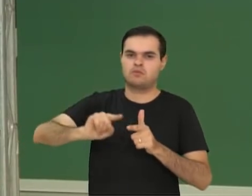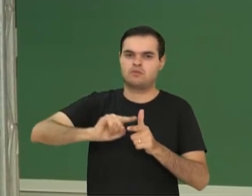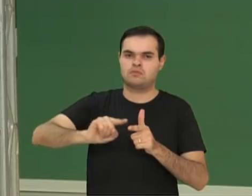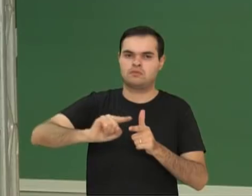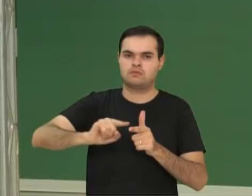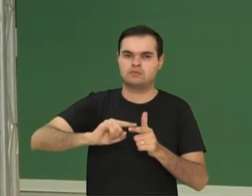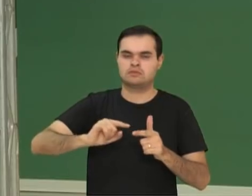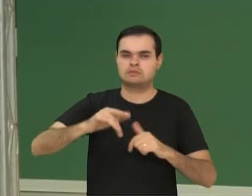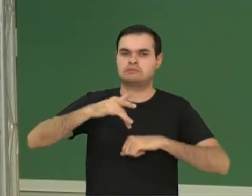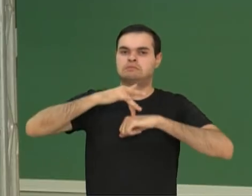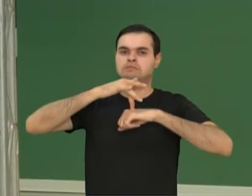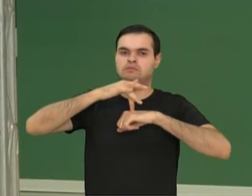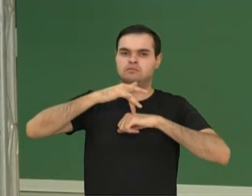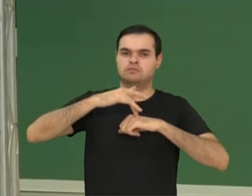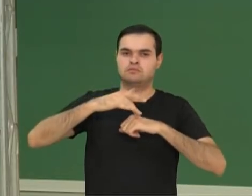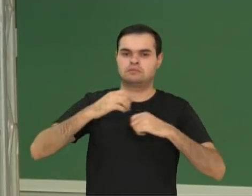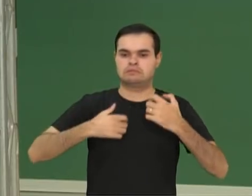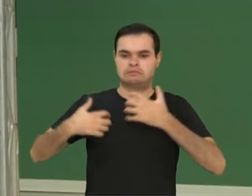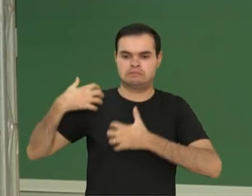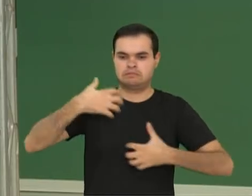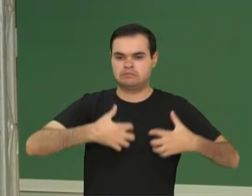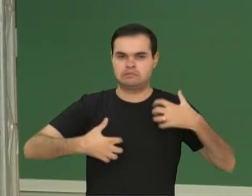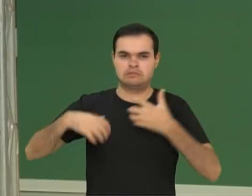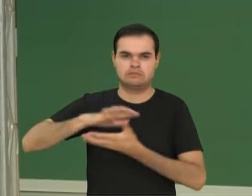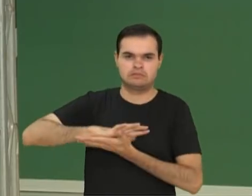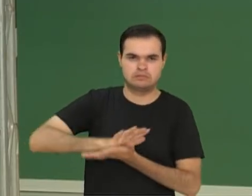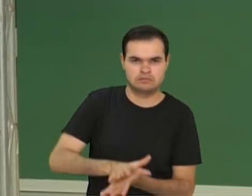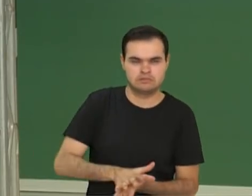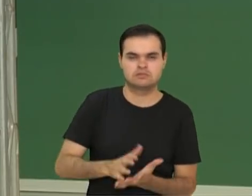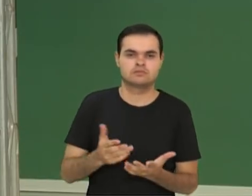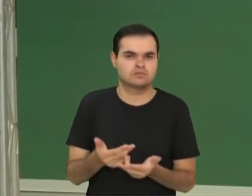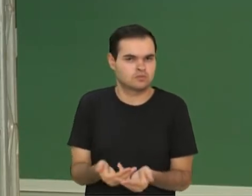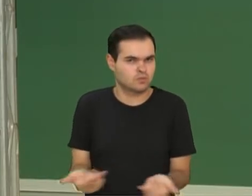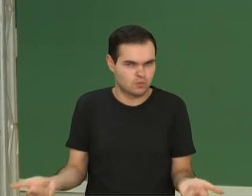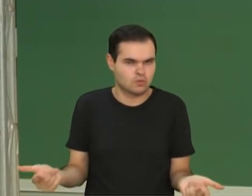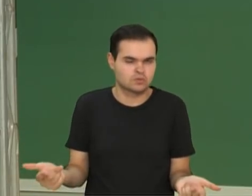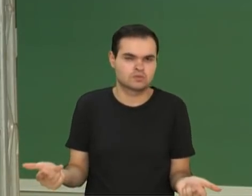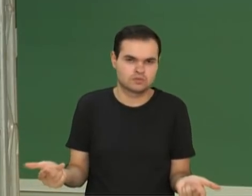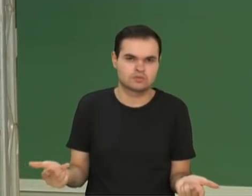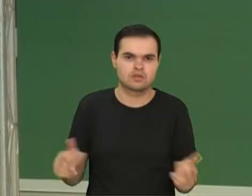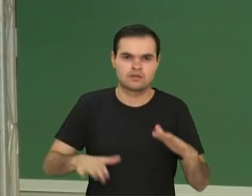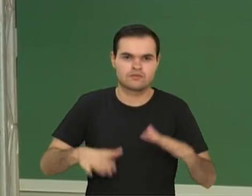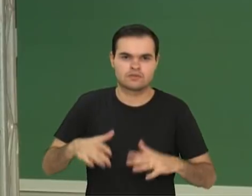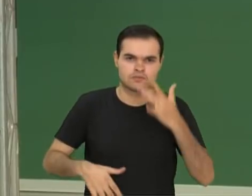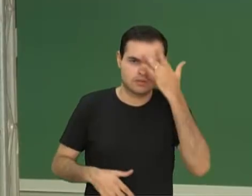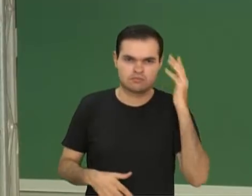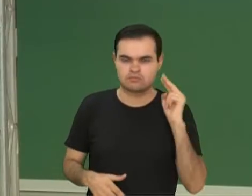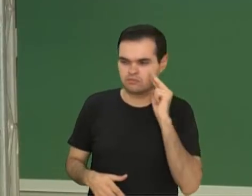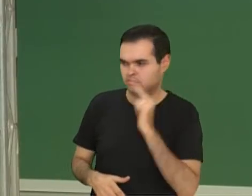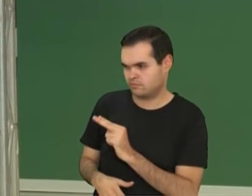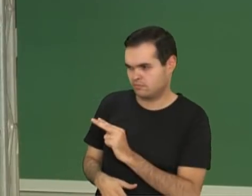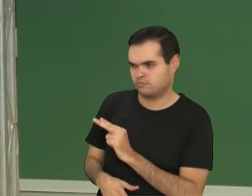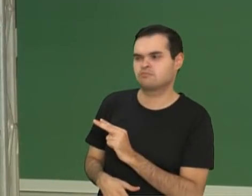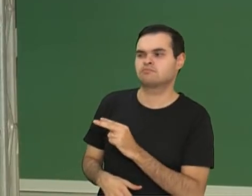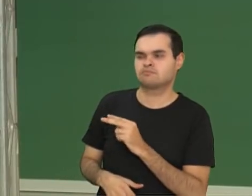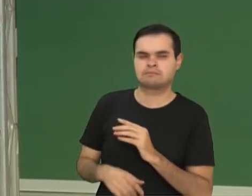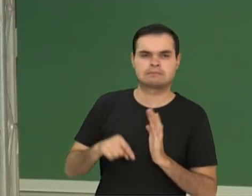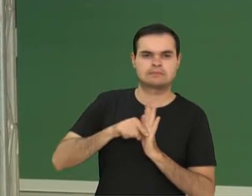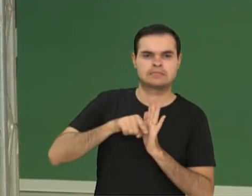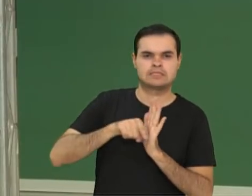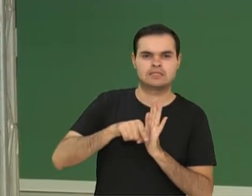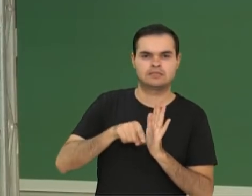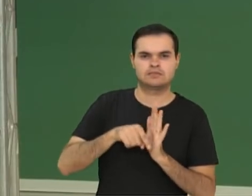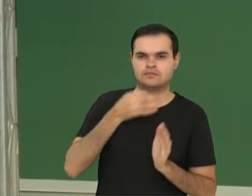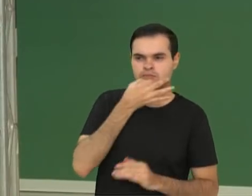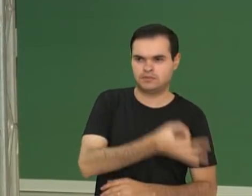problemas, constrangimentos, aflições, humilhações, alguma coisa que alguém olhe e teça uma avaliação negativa sobre